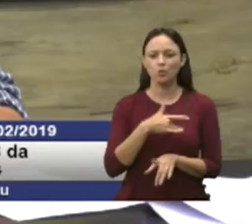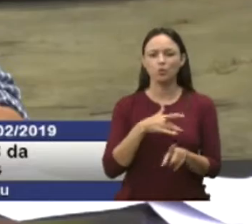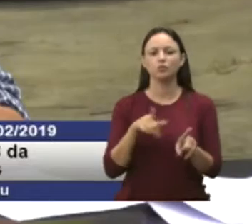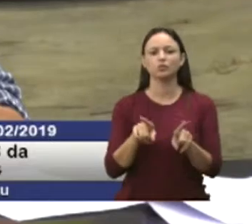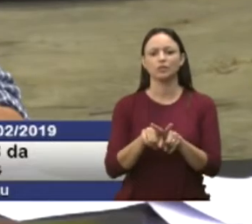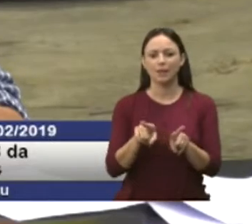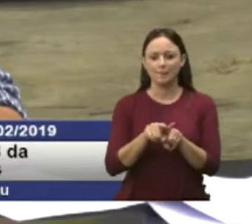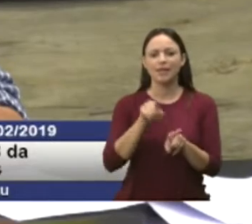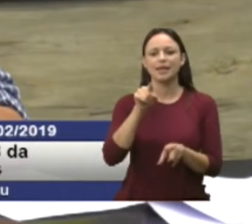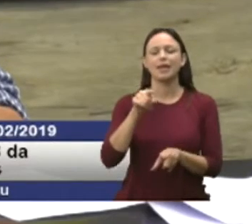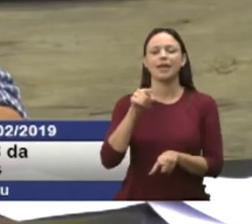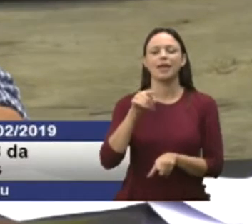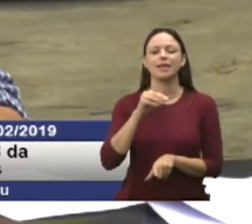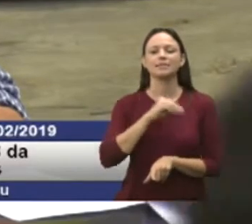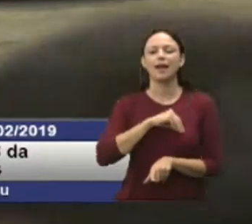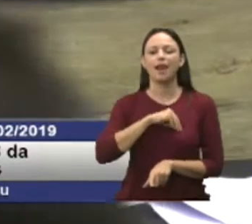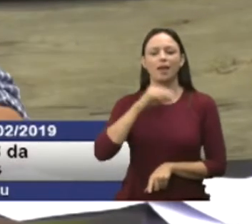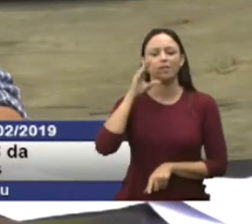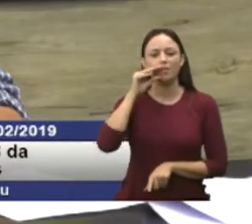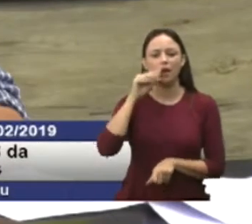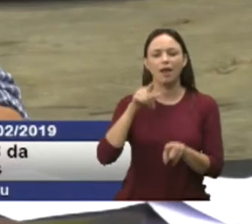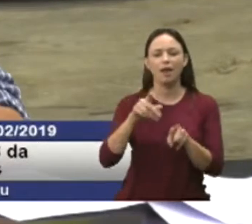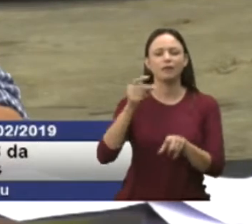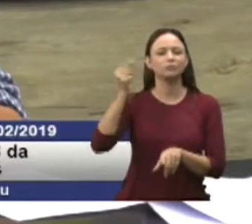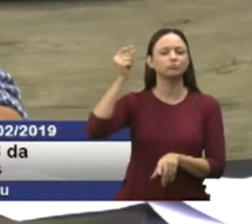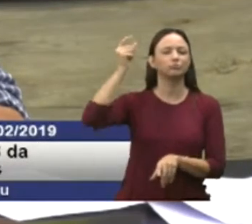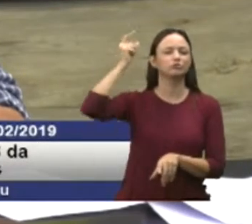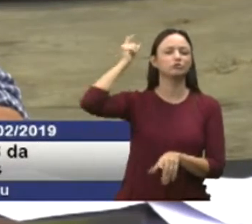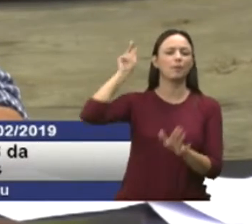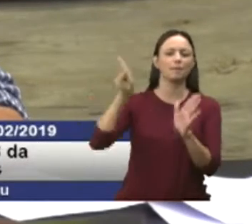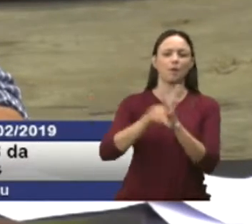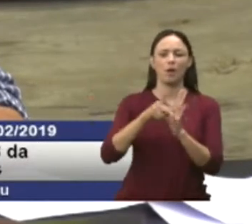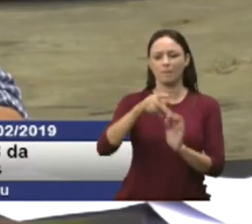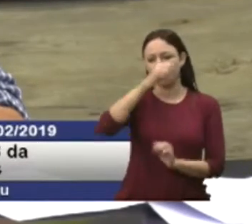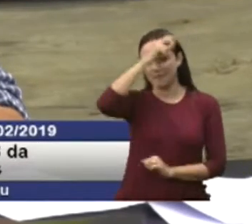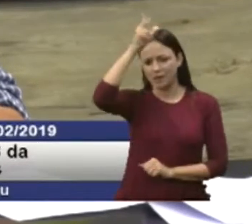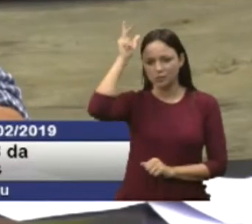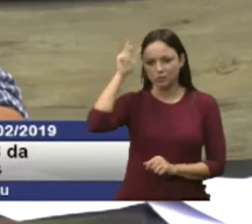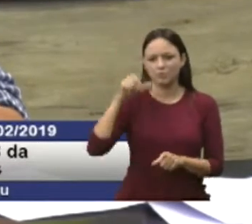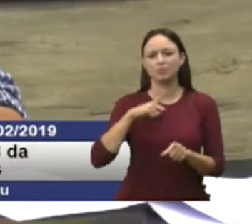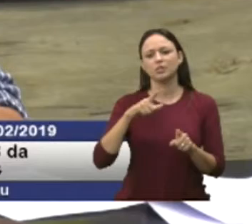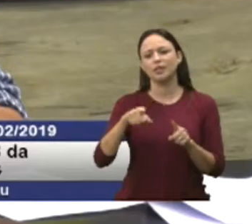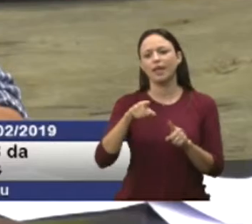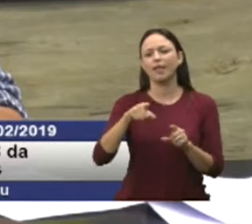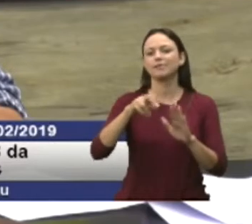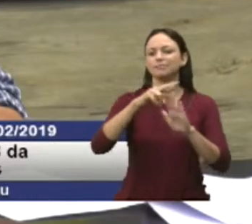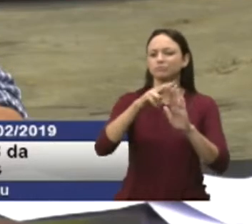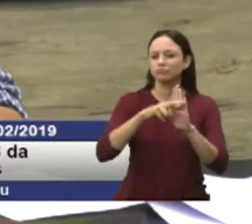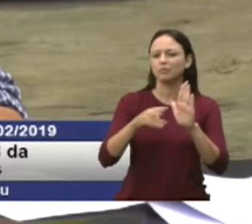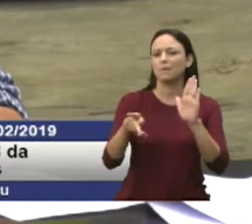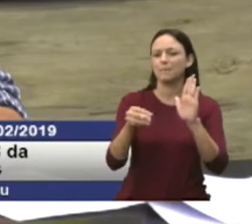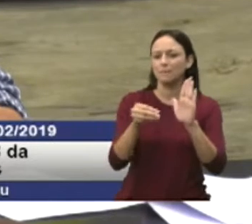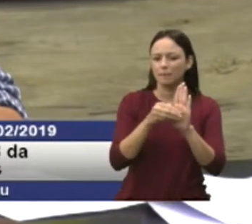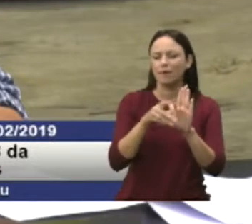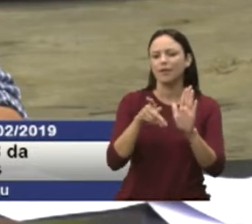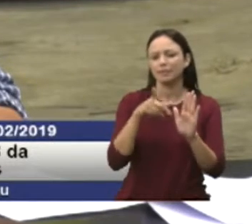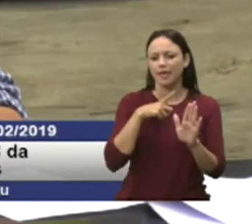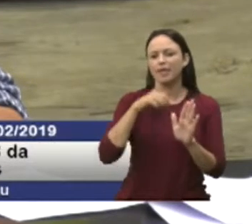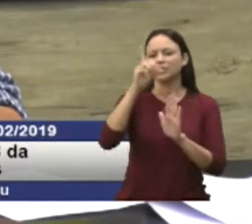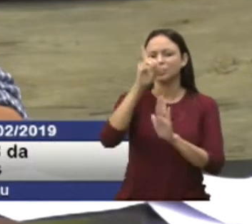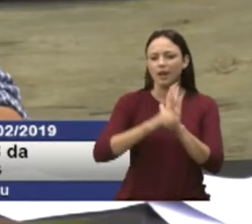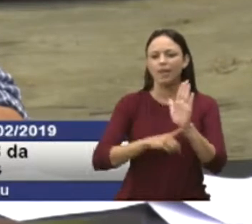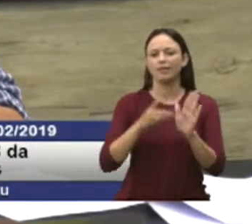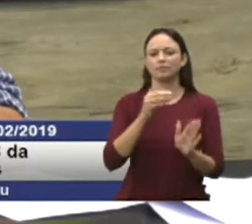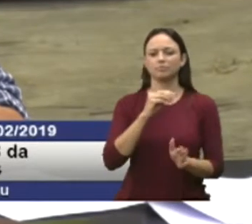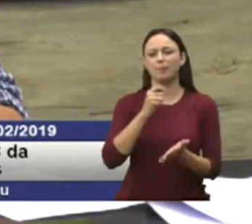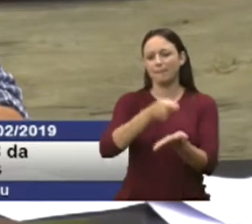desses funcionários antigos da prefeitura, que tinha esse regime e que tem o direito de estar recebendo esses